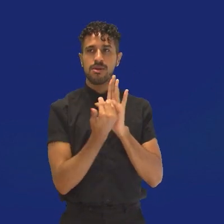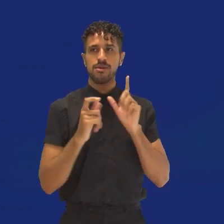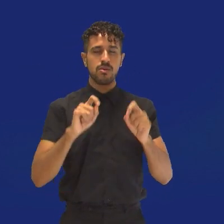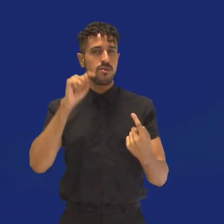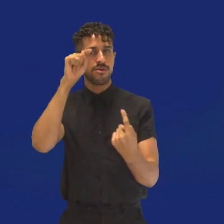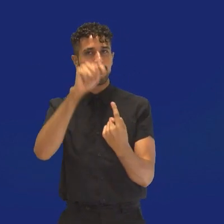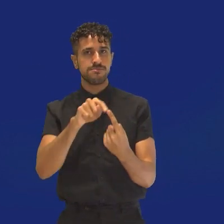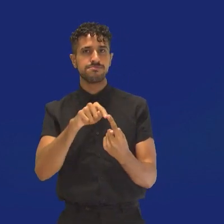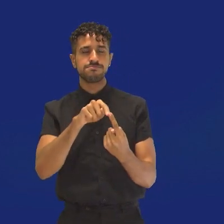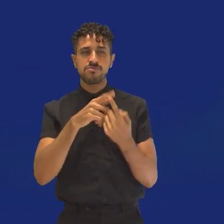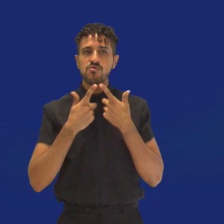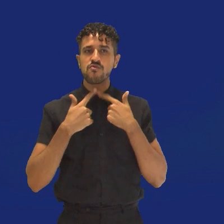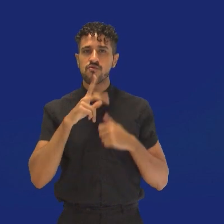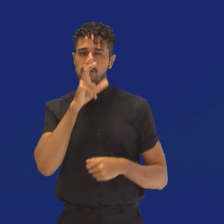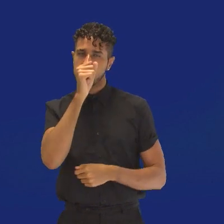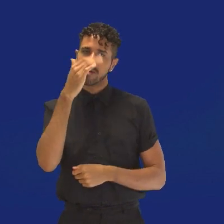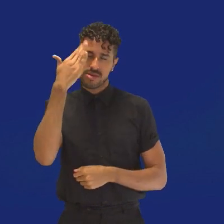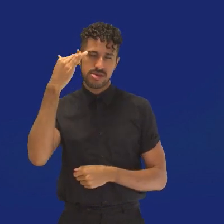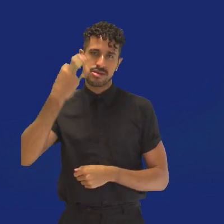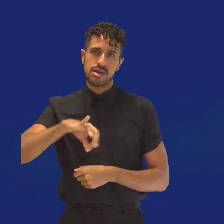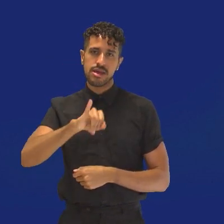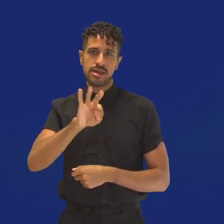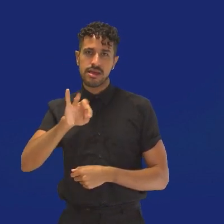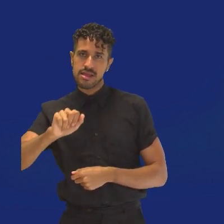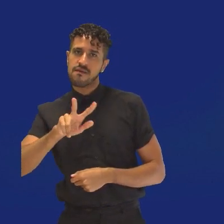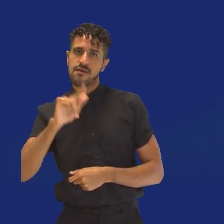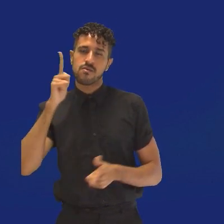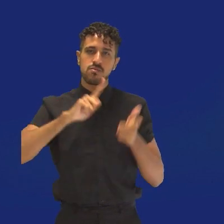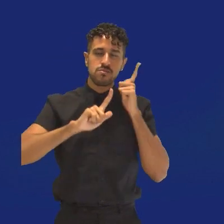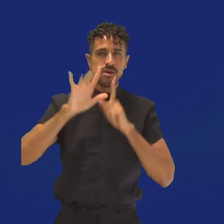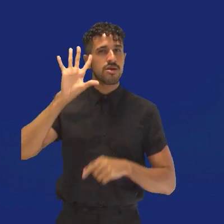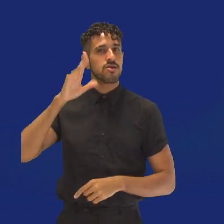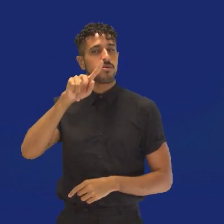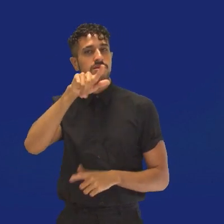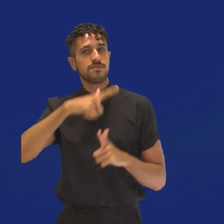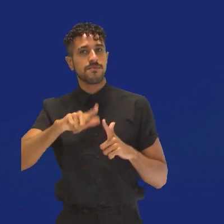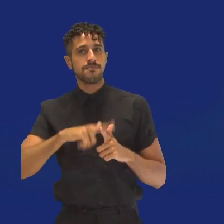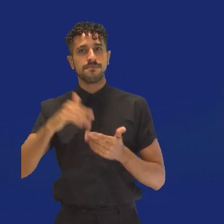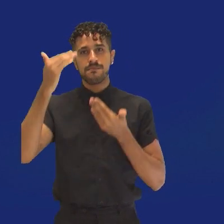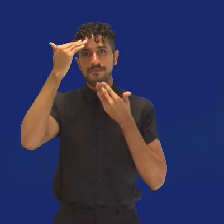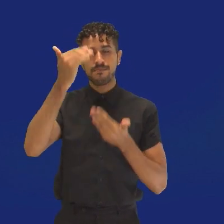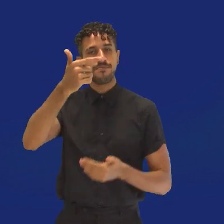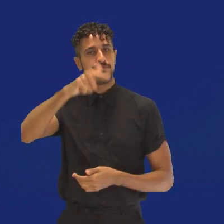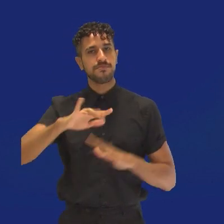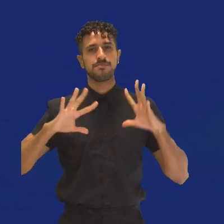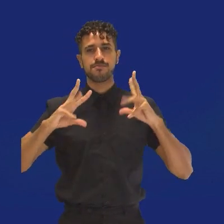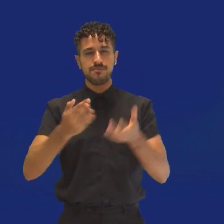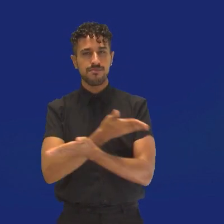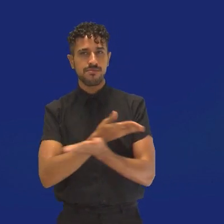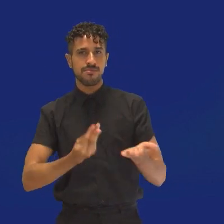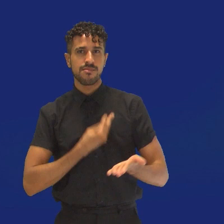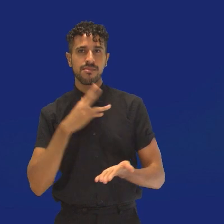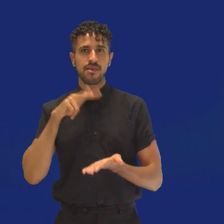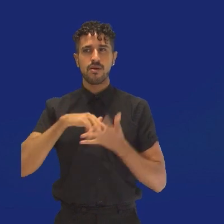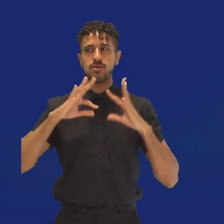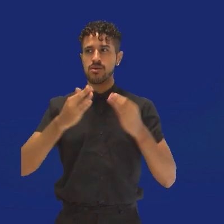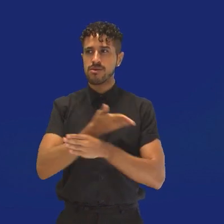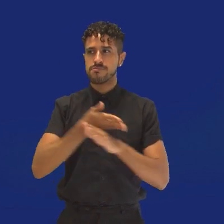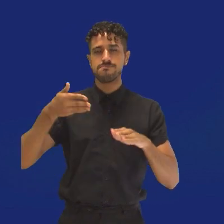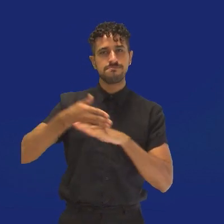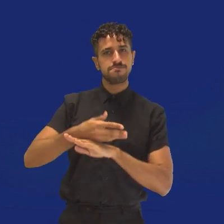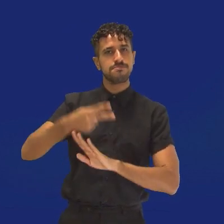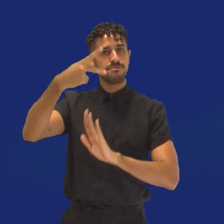esse objetivo ambicioso e eu tenho certeza que o ITA vai dar conta do recado. E obrigado novamente a todos que estão aqui, a todos que participam